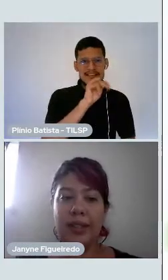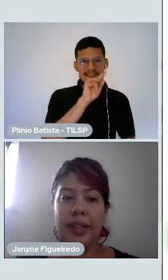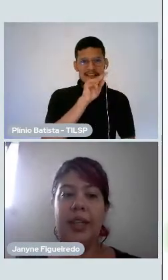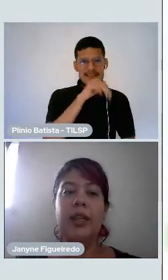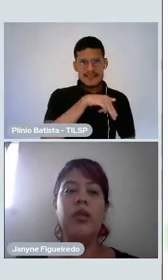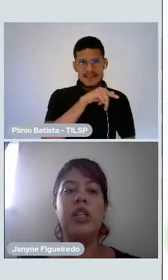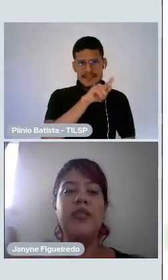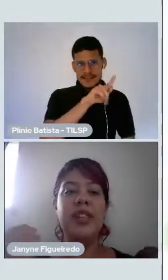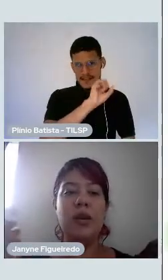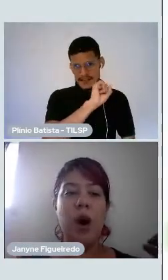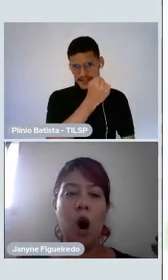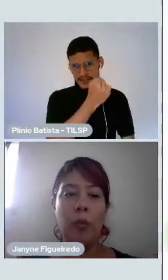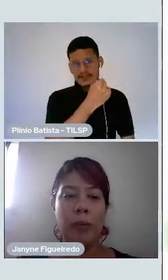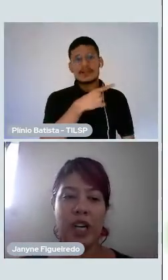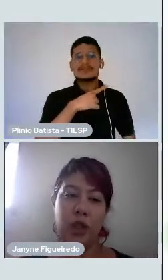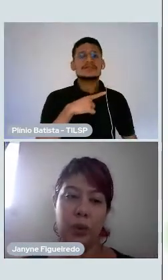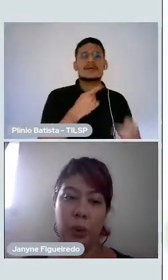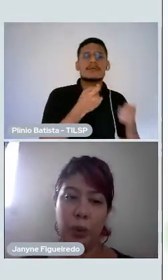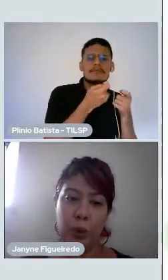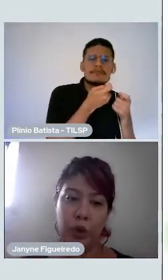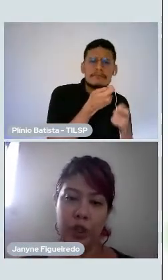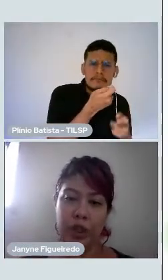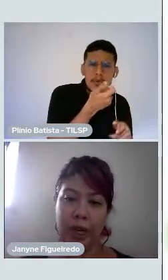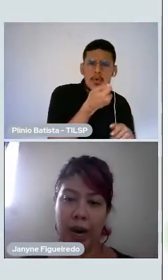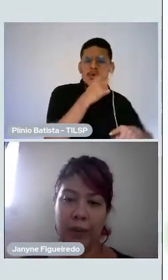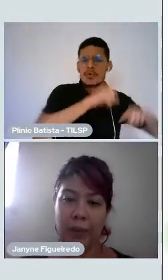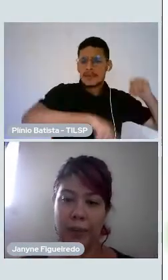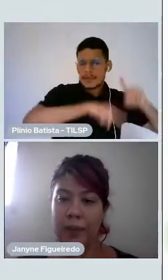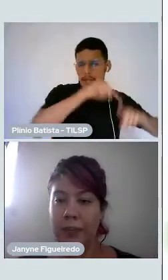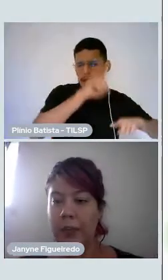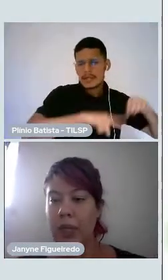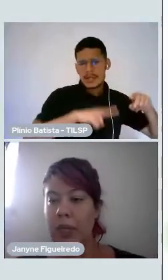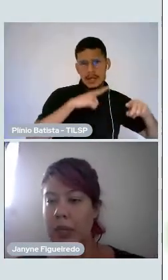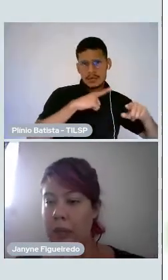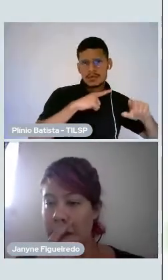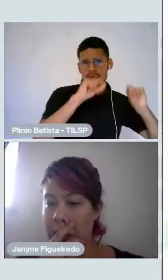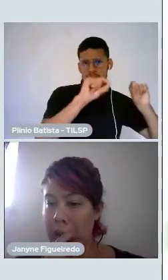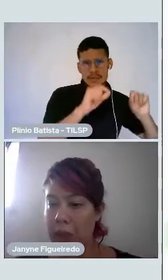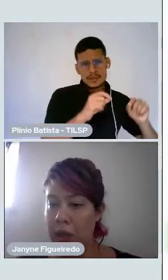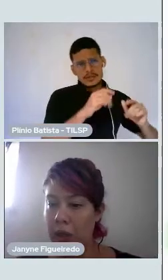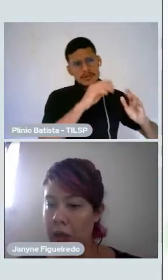recursos nesse sentido, eles faziam a obra mais rústica.